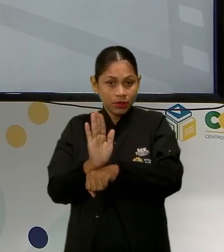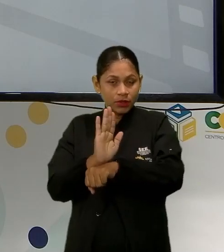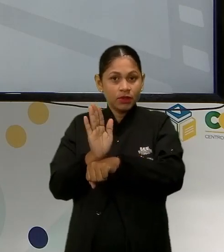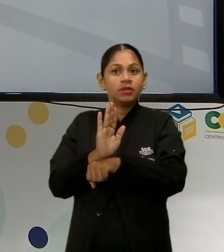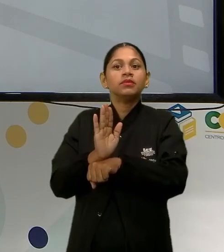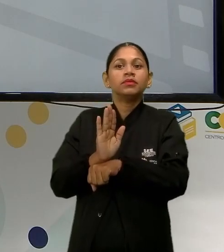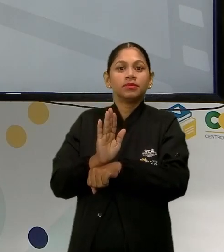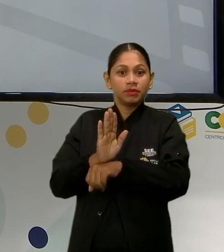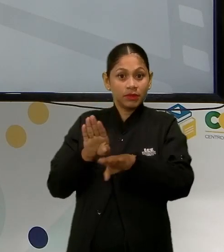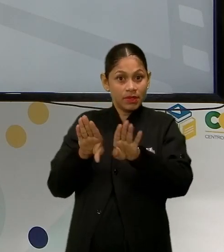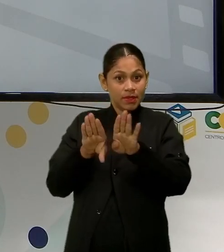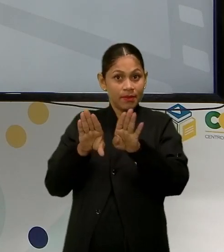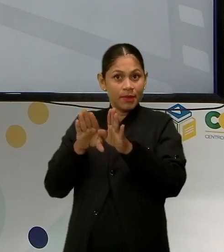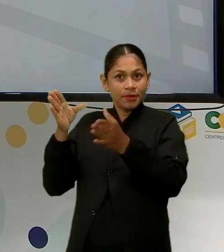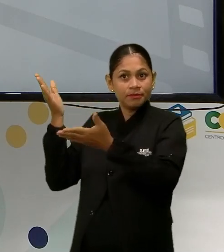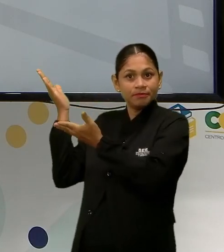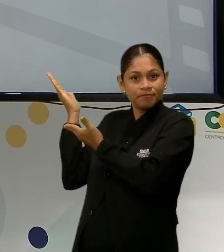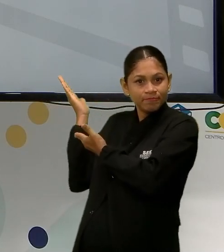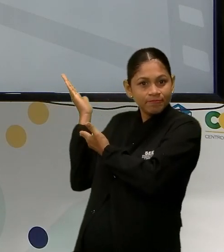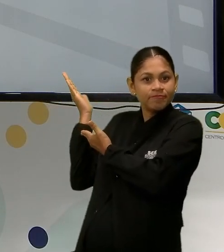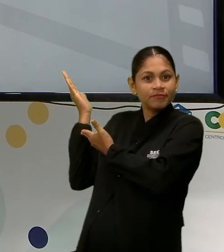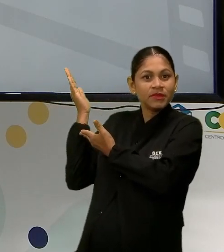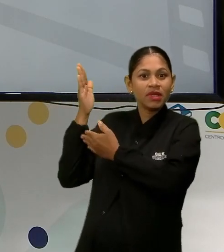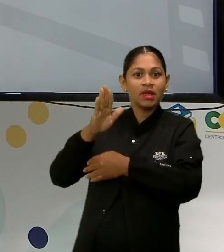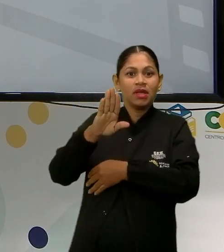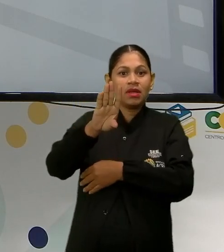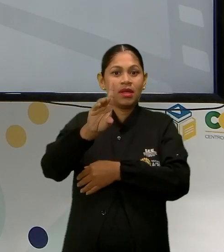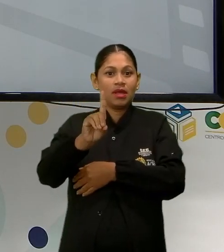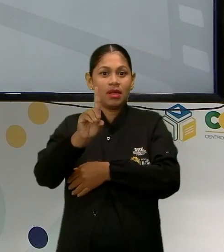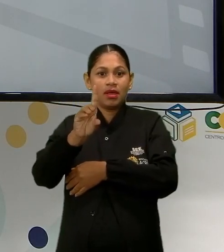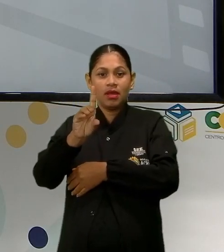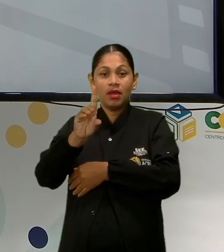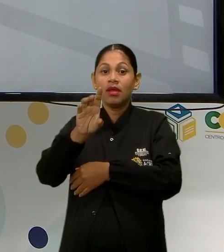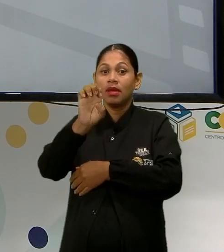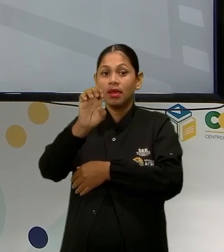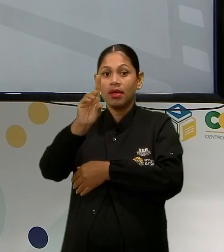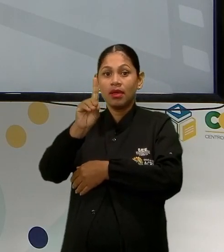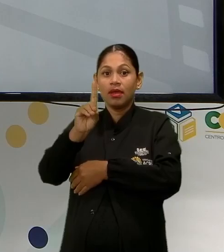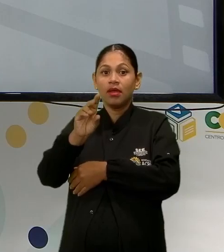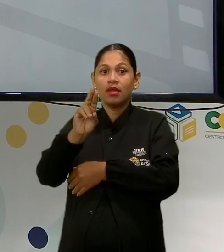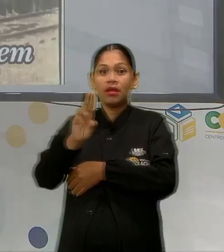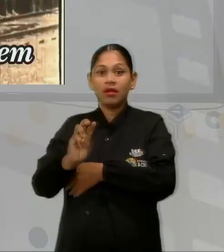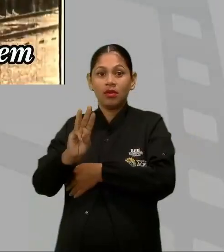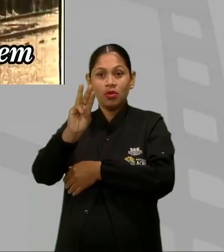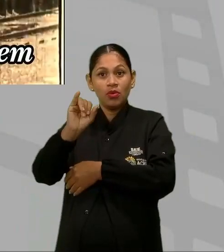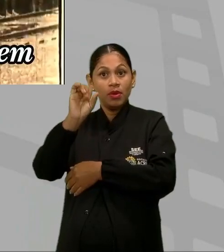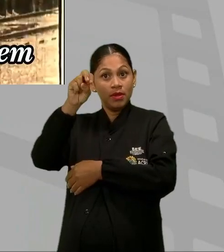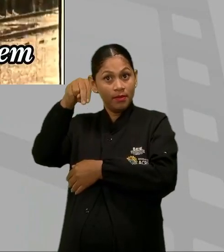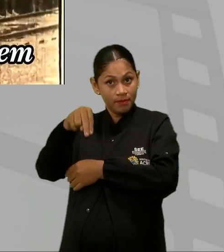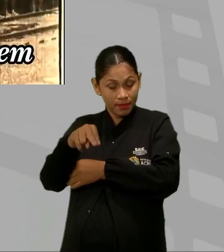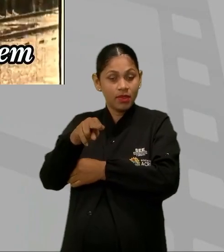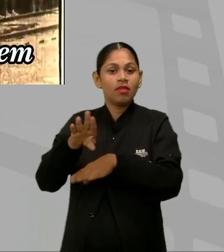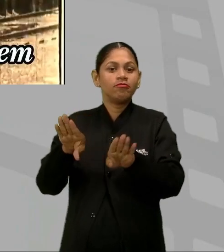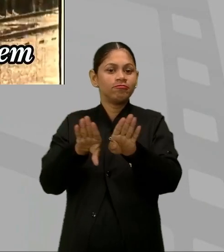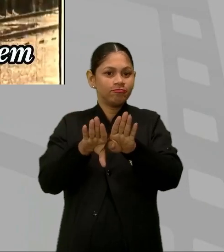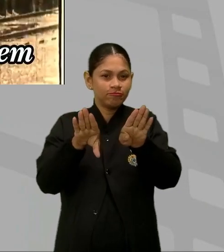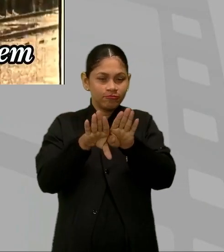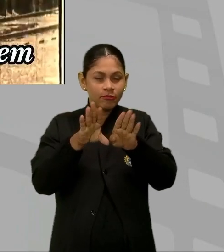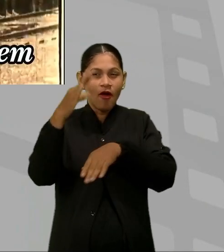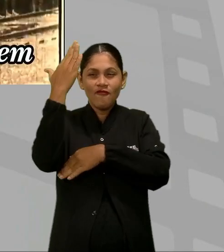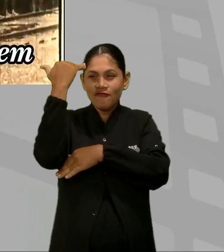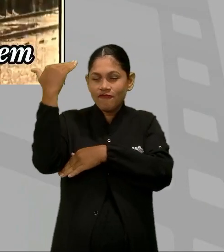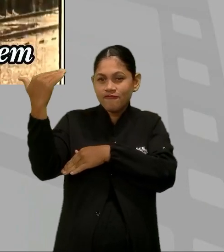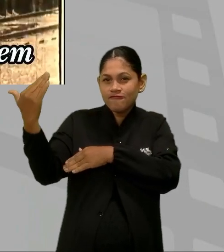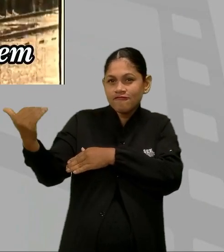aqui também, Edward Porter, ele foi um inovador em narrativa visual, é famoso por conta do filme O